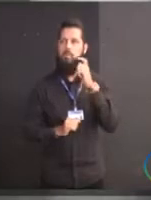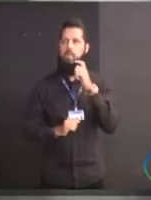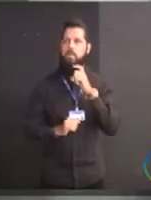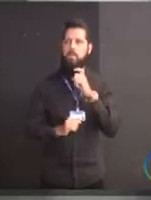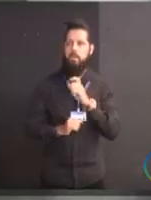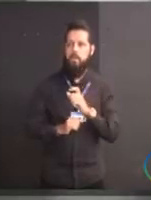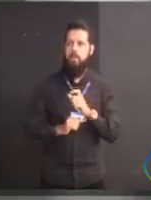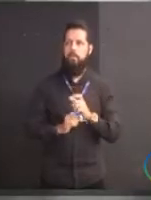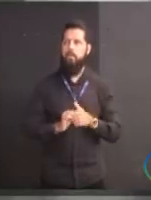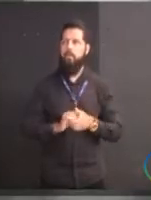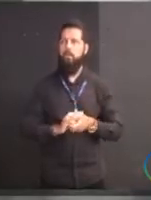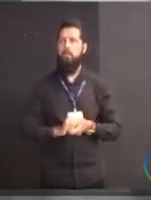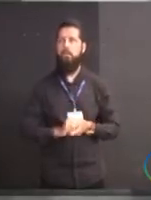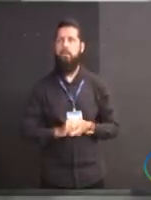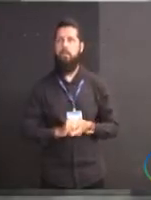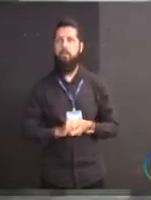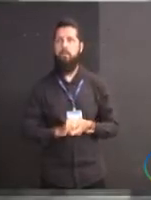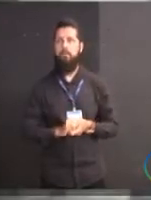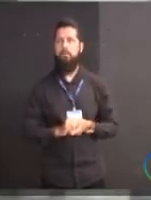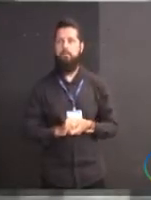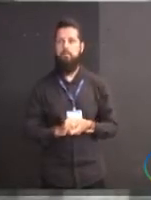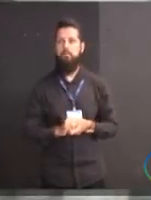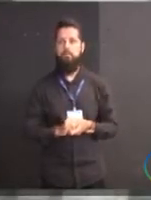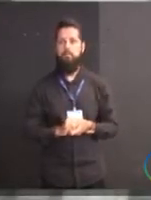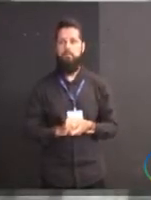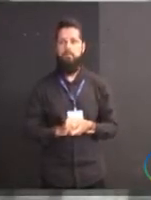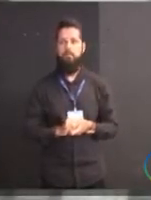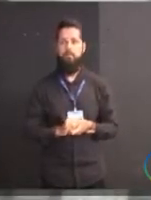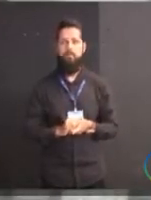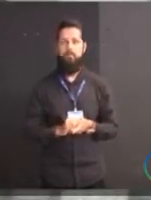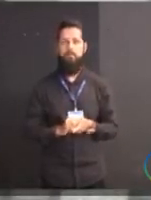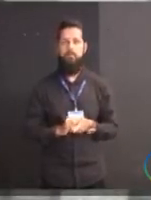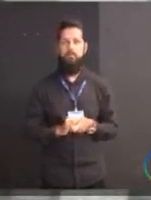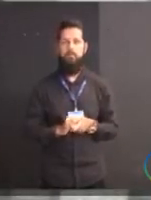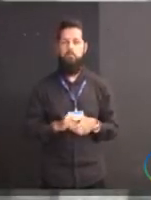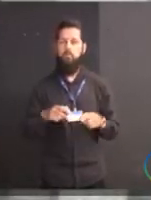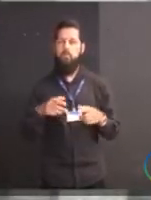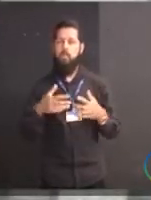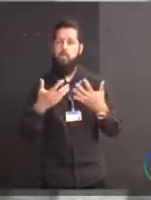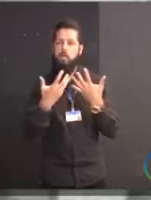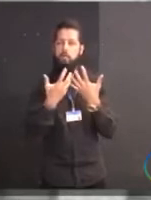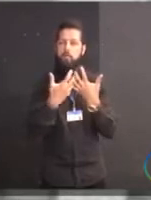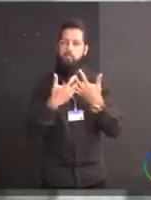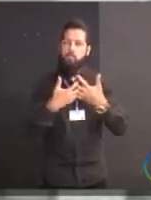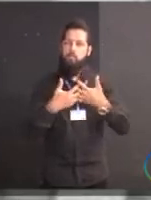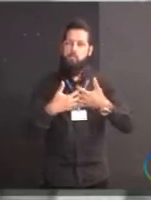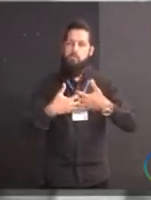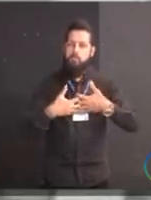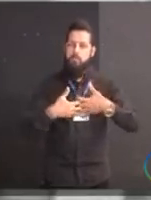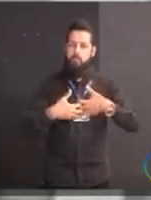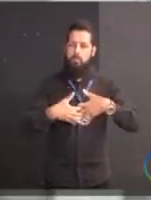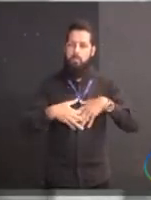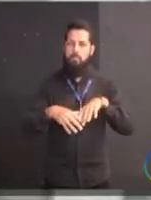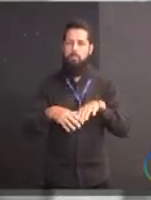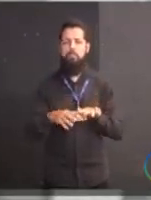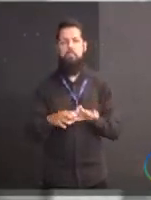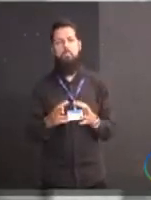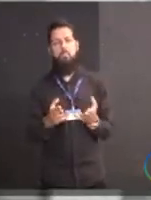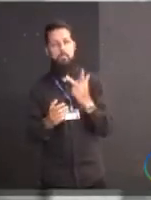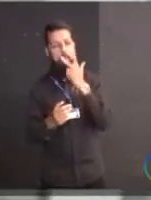do Evangelho? Isso não é uma espécie de ufanismo espírita, de messianismo do tipo de judaico?